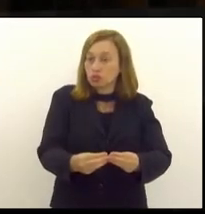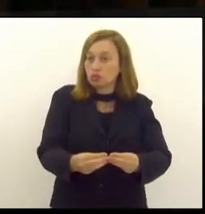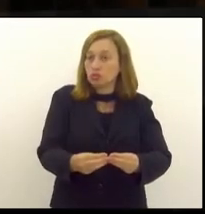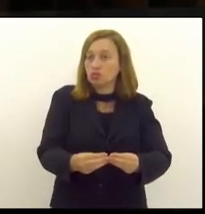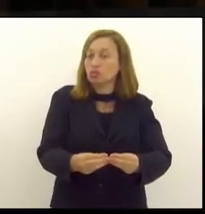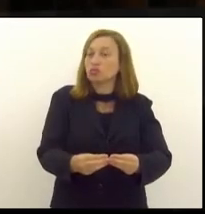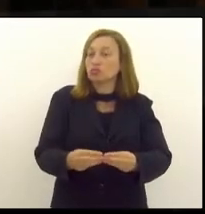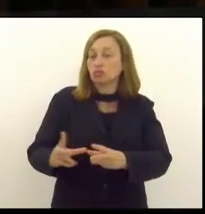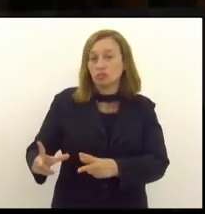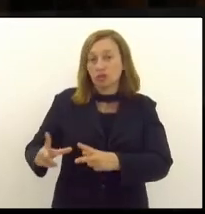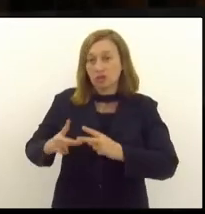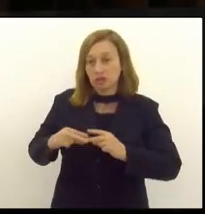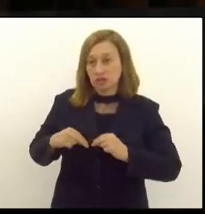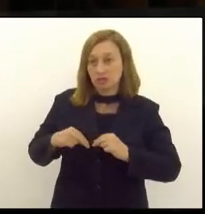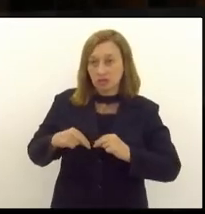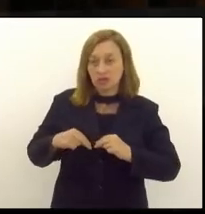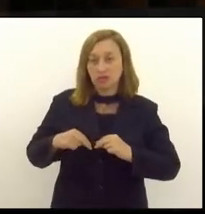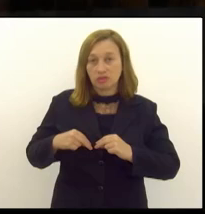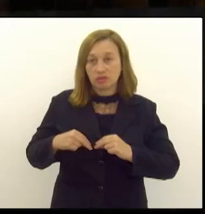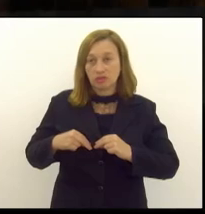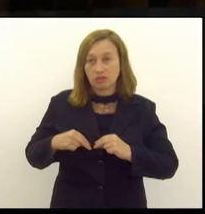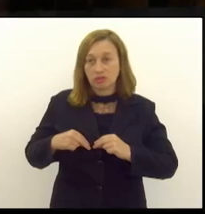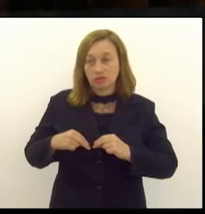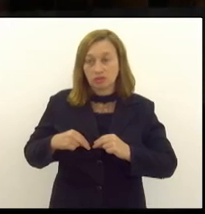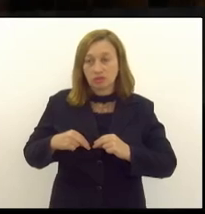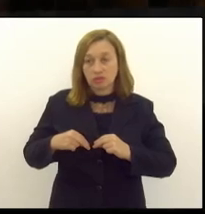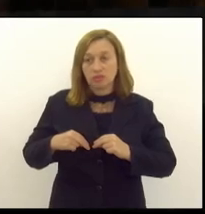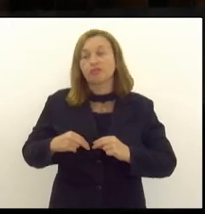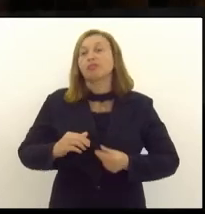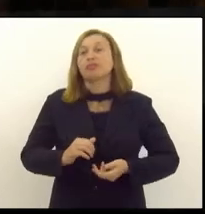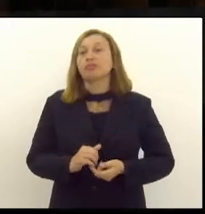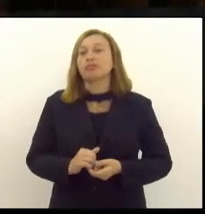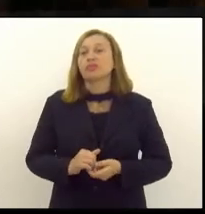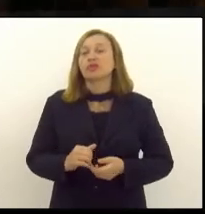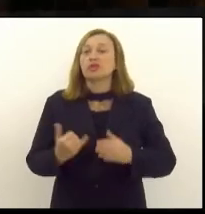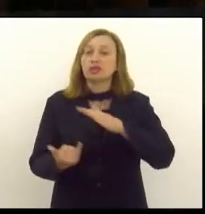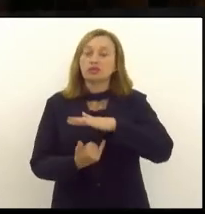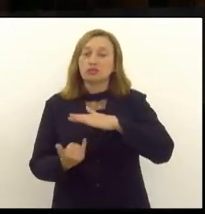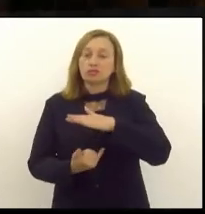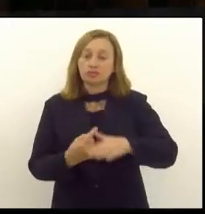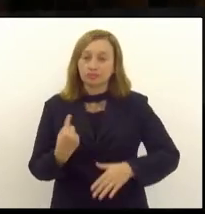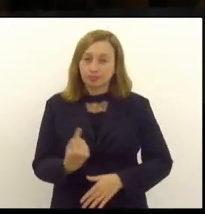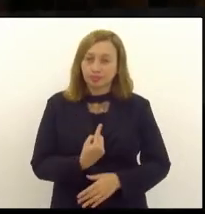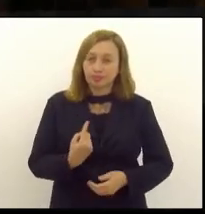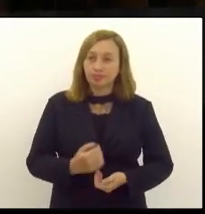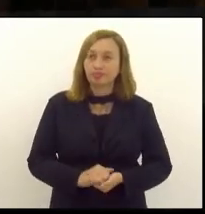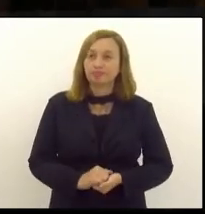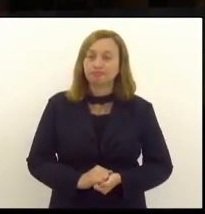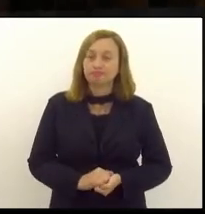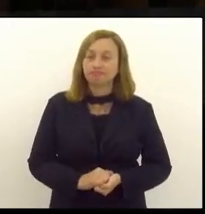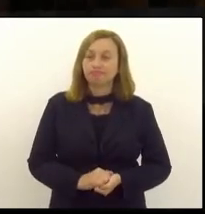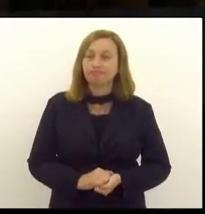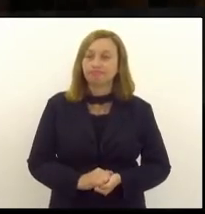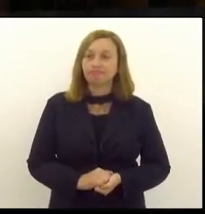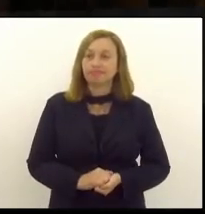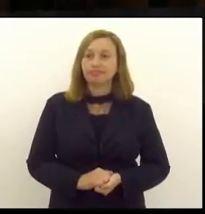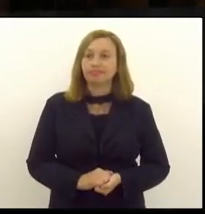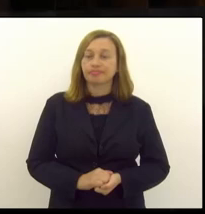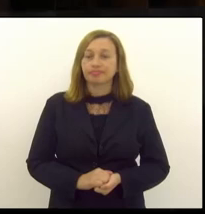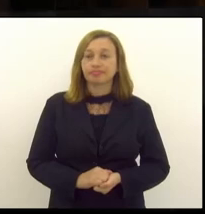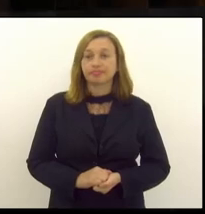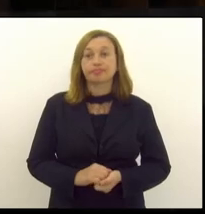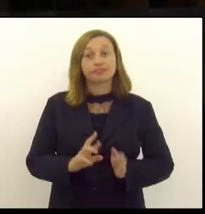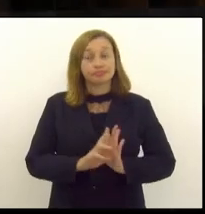merecimento, que está tendo um destaque muito grande na nossa instituição. Pois bem, além